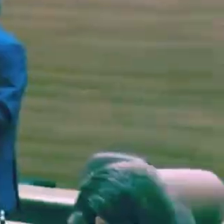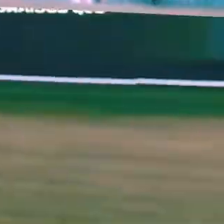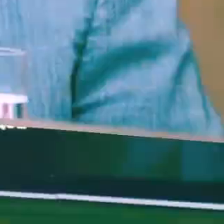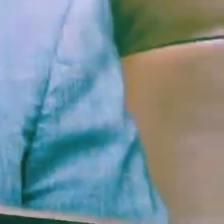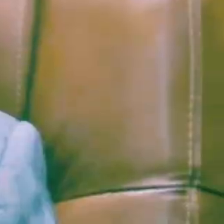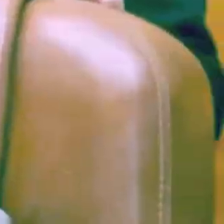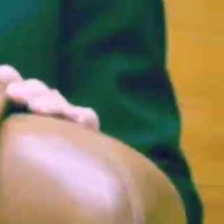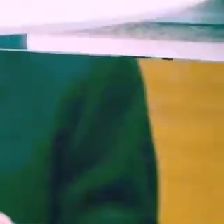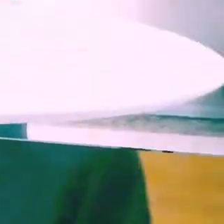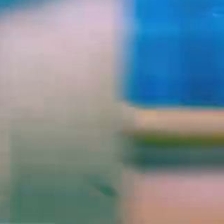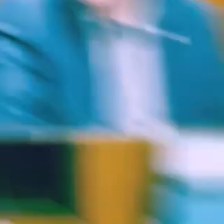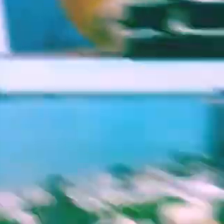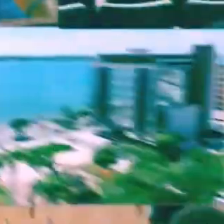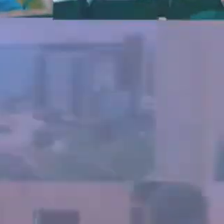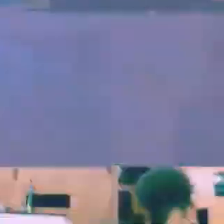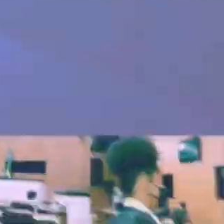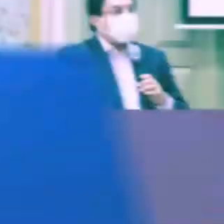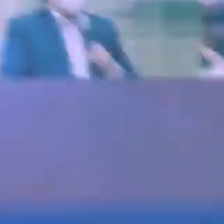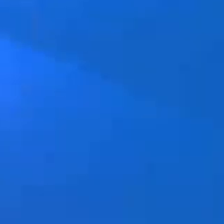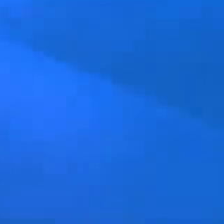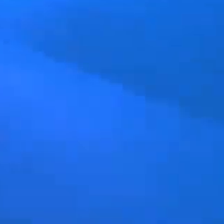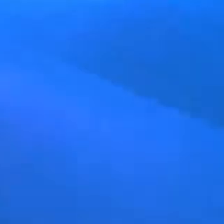E aí